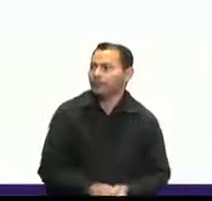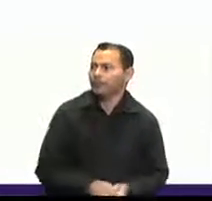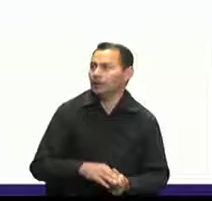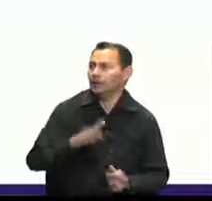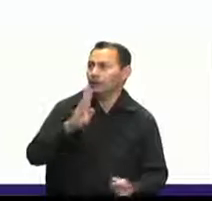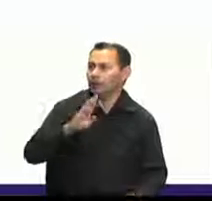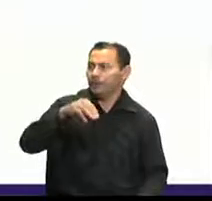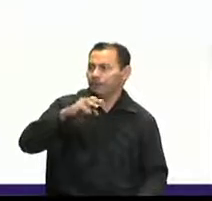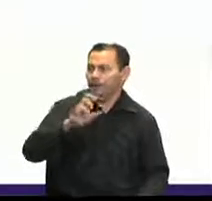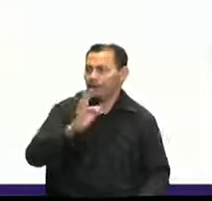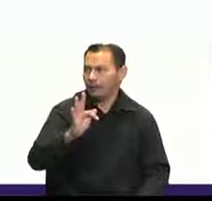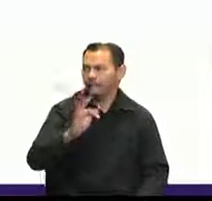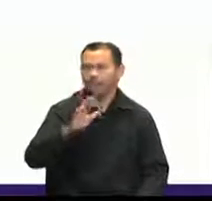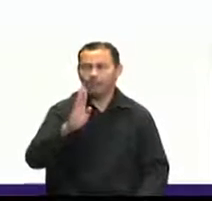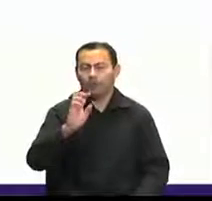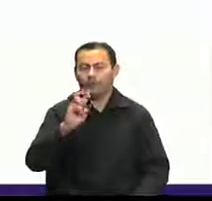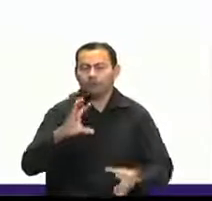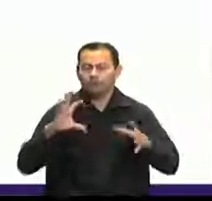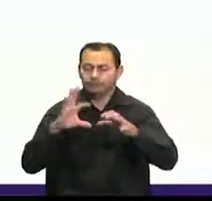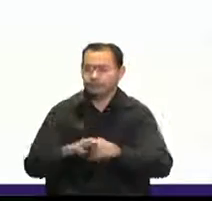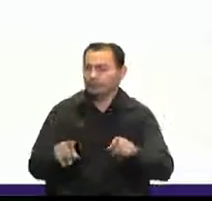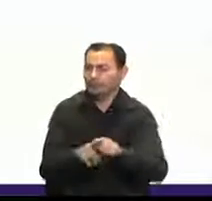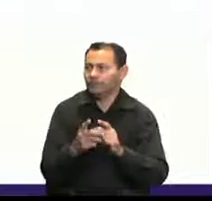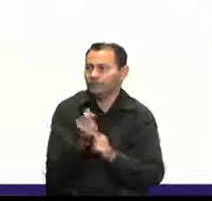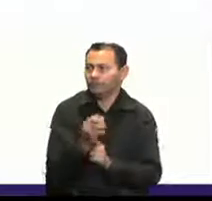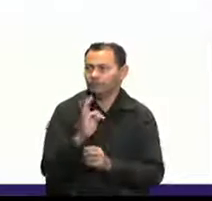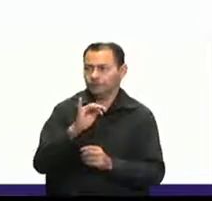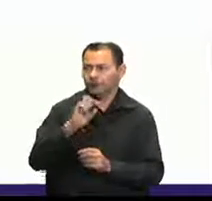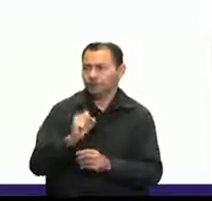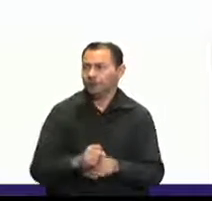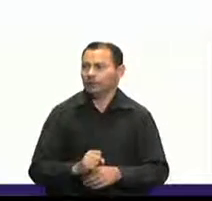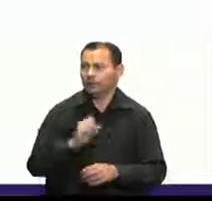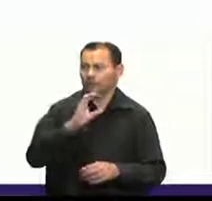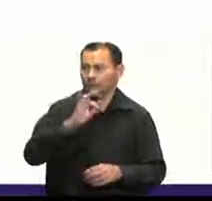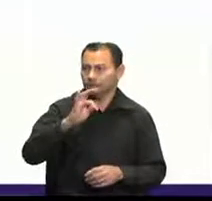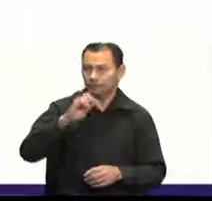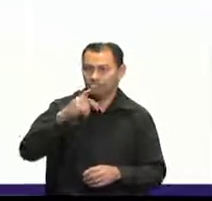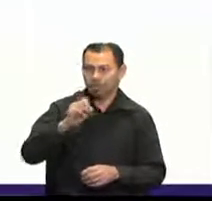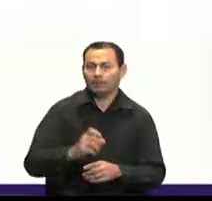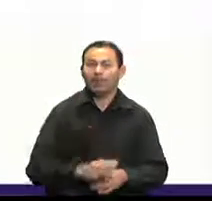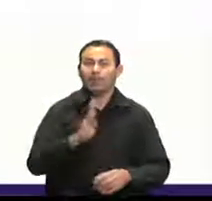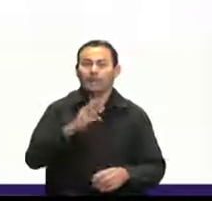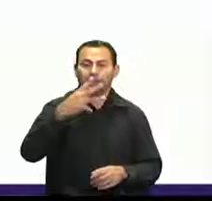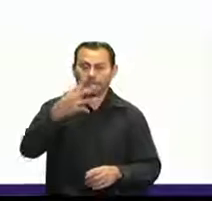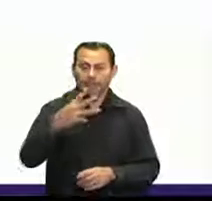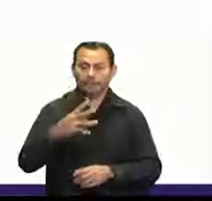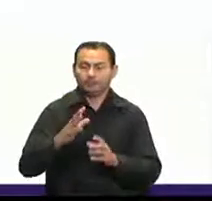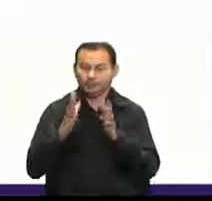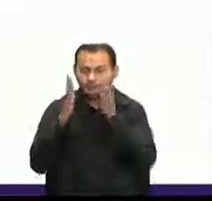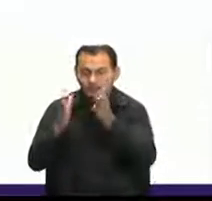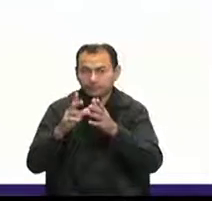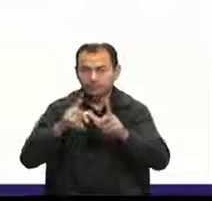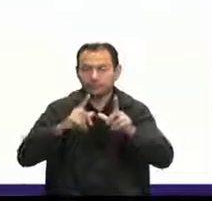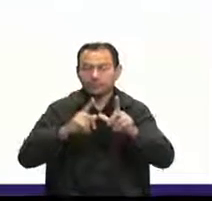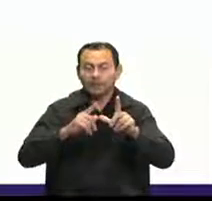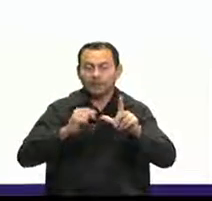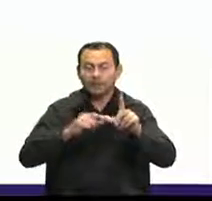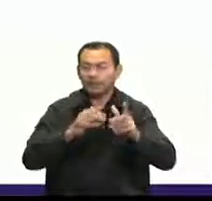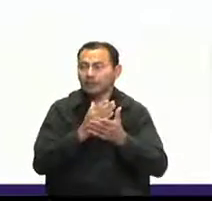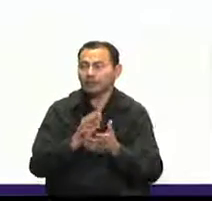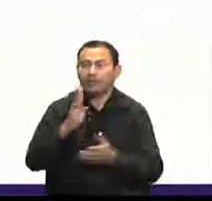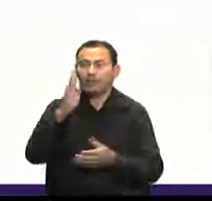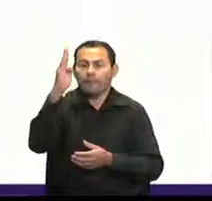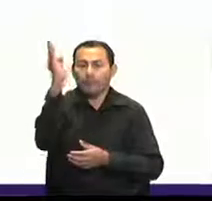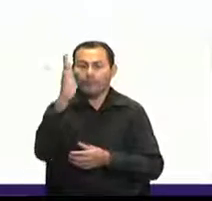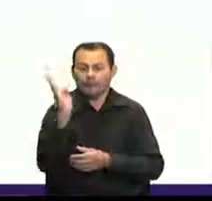com a central de custódia e de liquidação financeira de títulos cetip ea b3 ela vai ser uma referência as letras iniciais de brasil